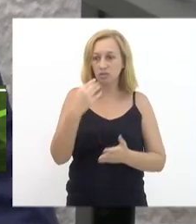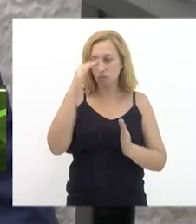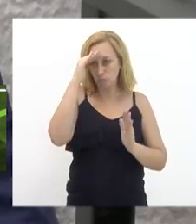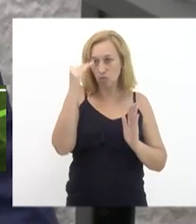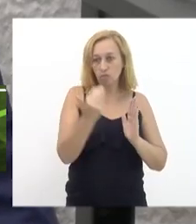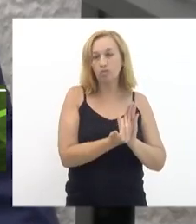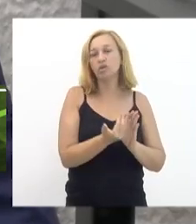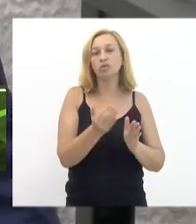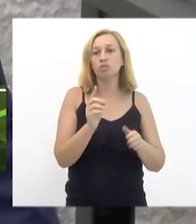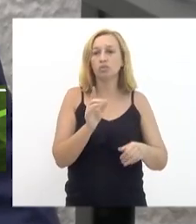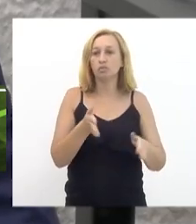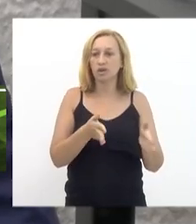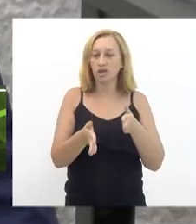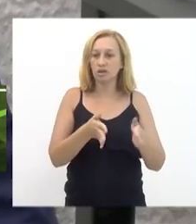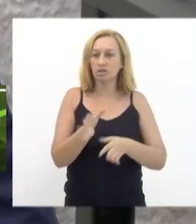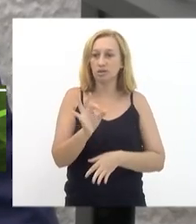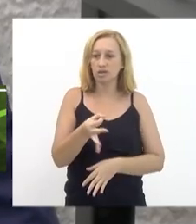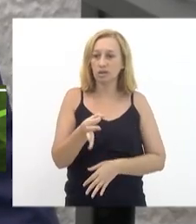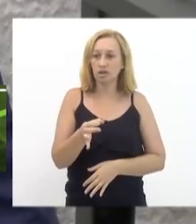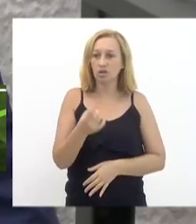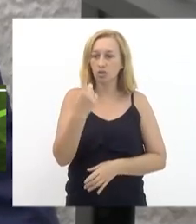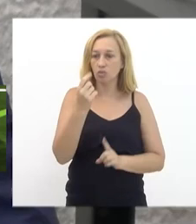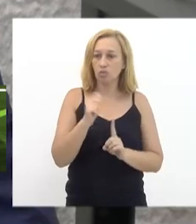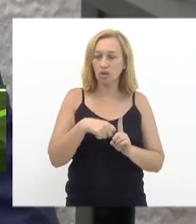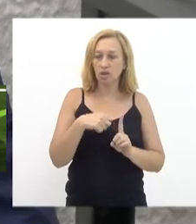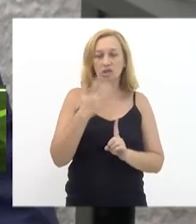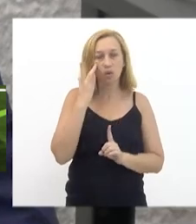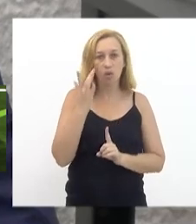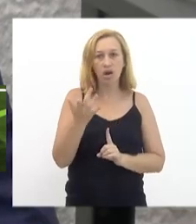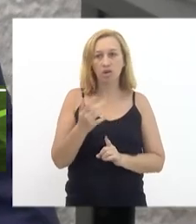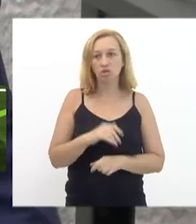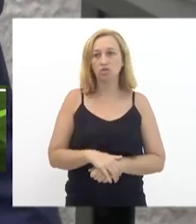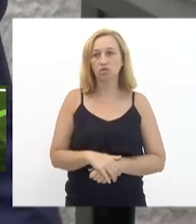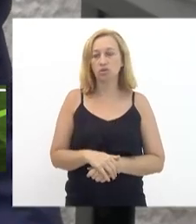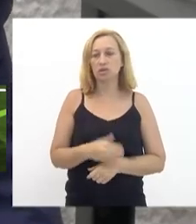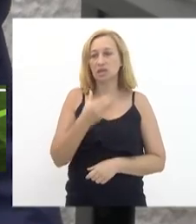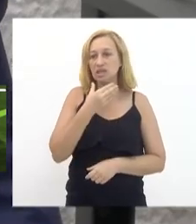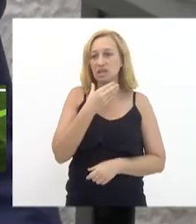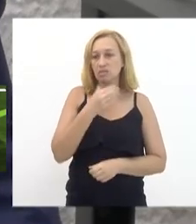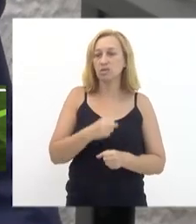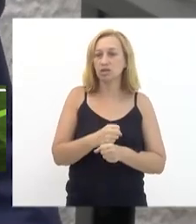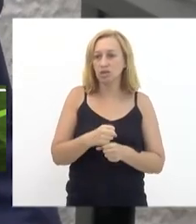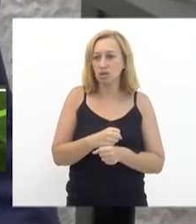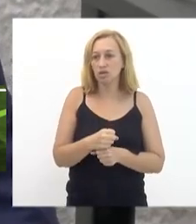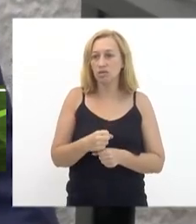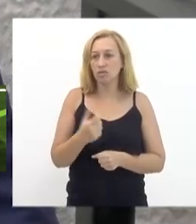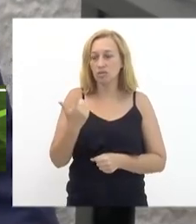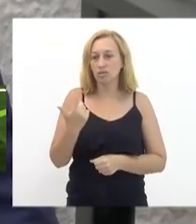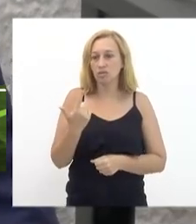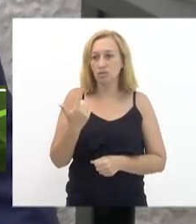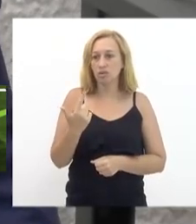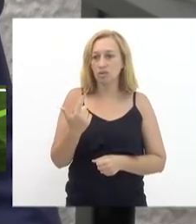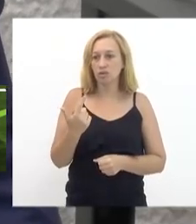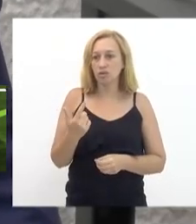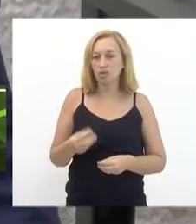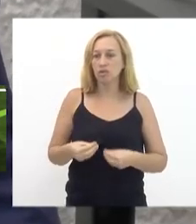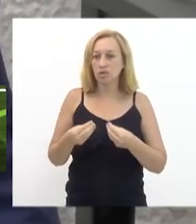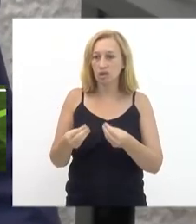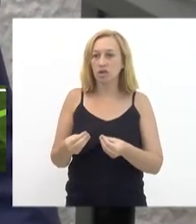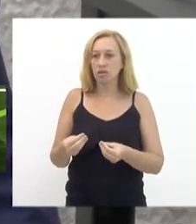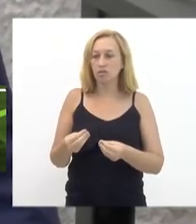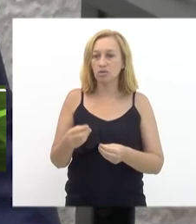cumprir o prazo acho que o antecipando um mês que o compromisso de entrega é dezembro desse ano nós pretendemos entregar em